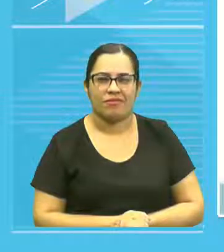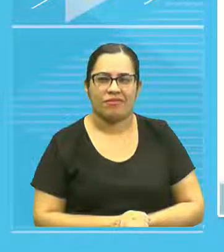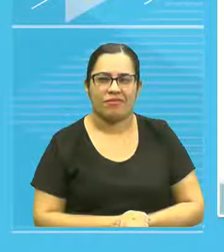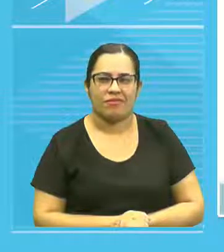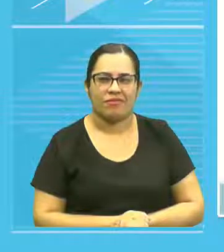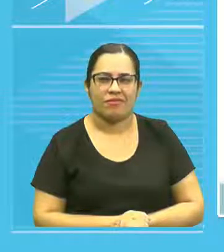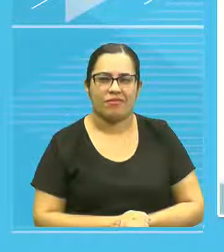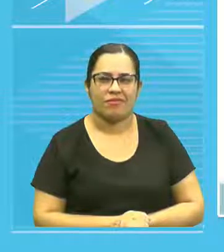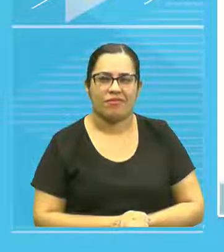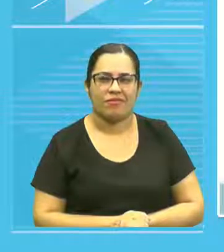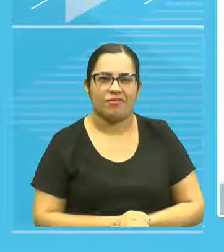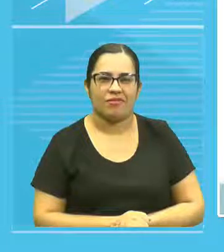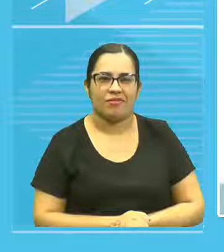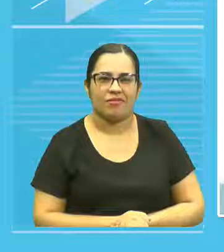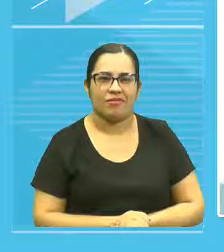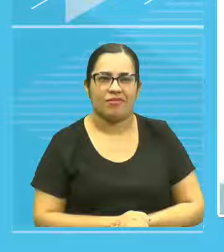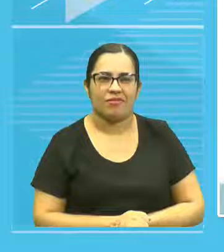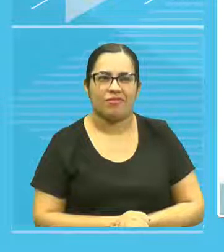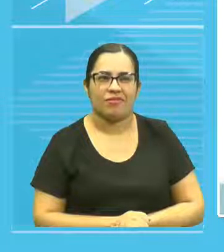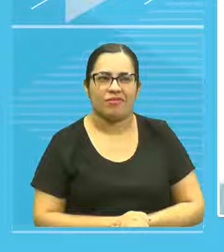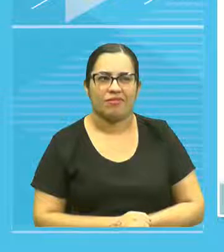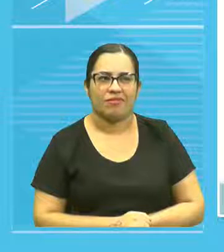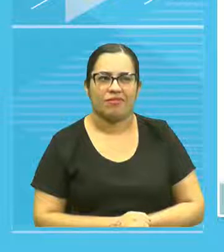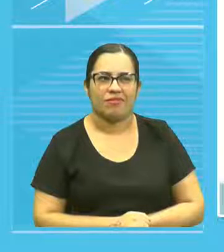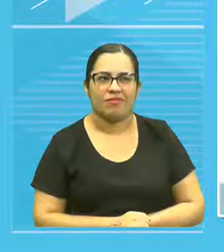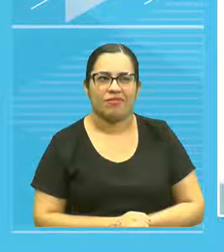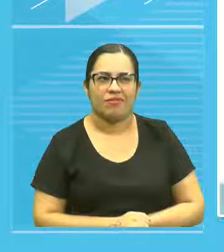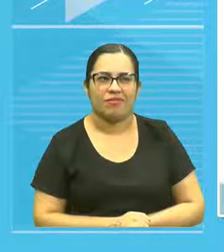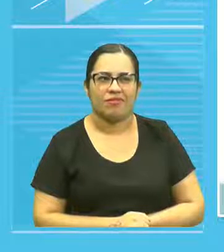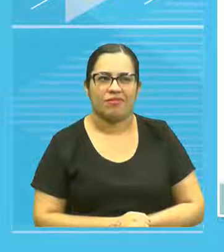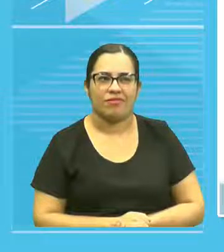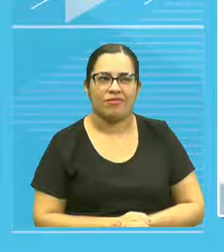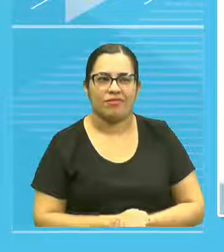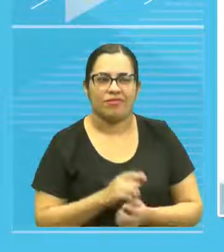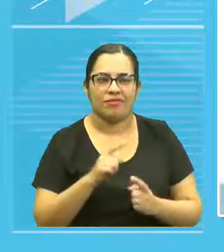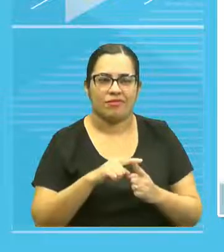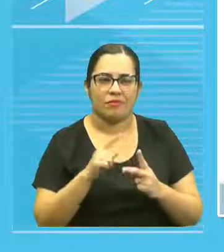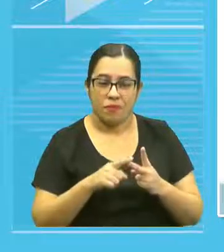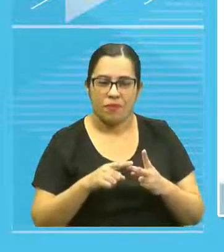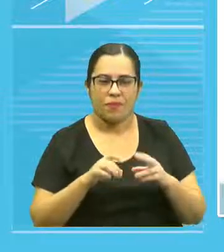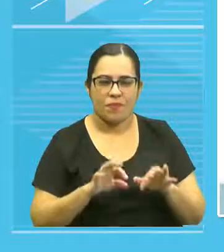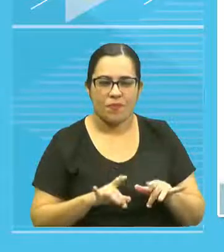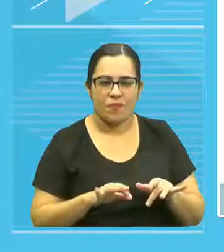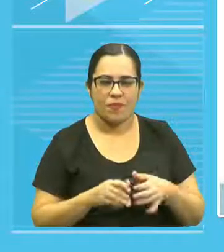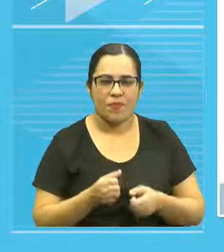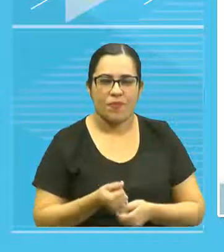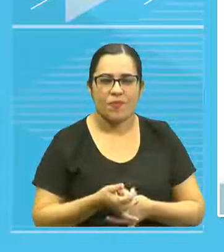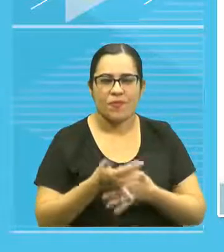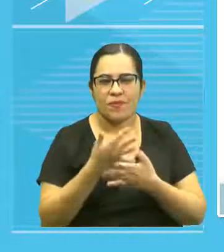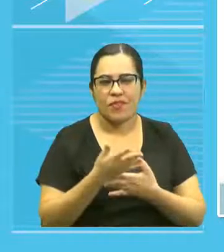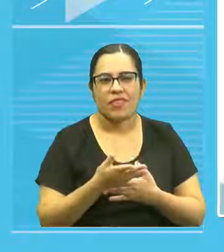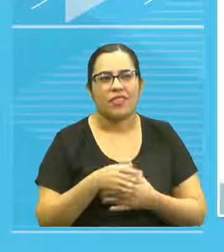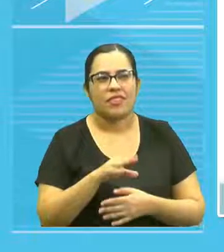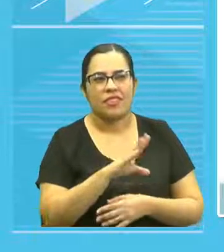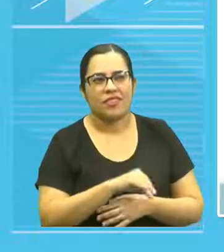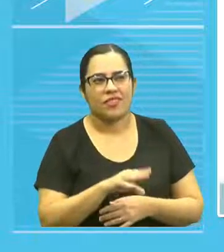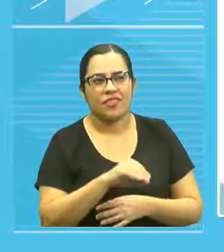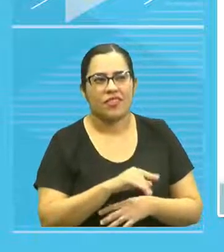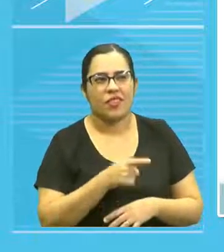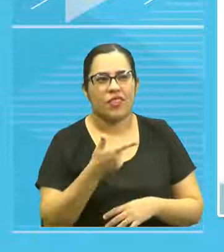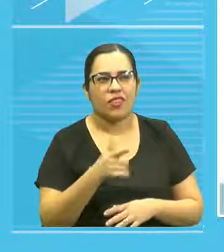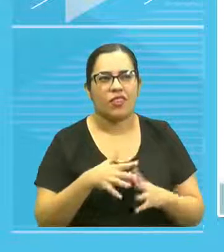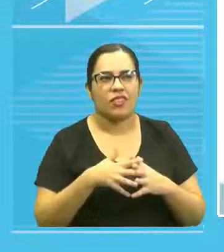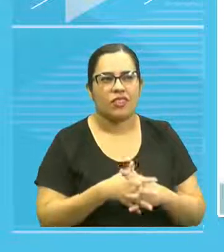cara e digita digita os dois digitação não o que tu fala o que tu